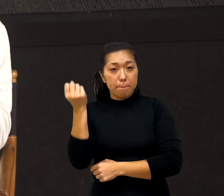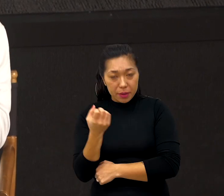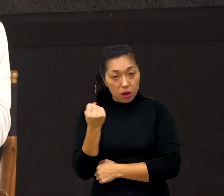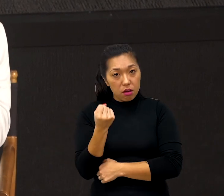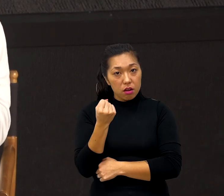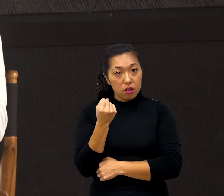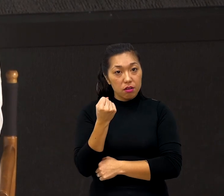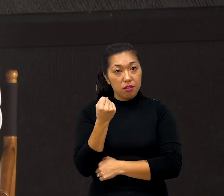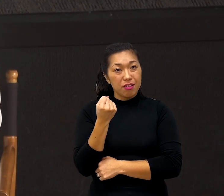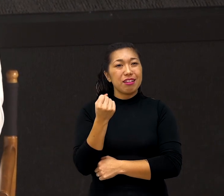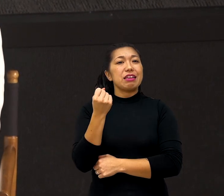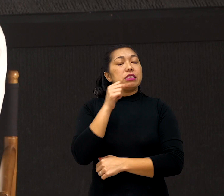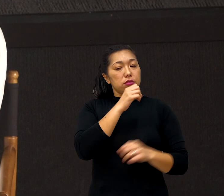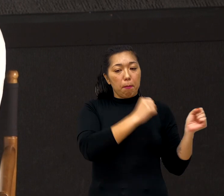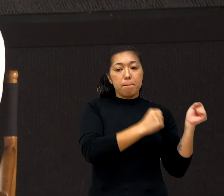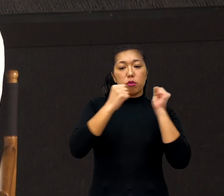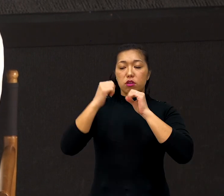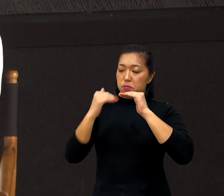Foi a pauta racial que colocou elas no poder.